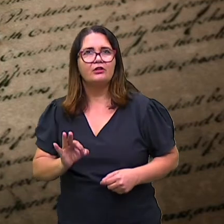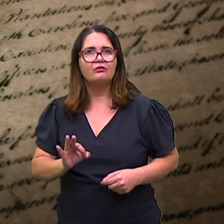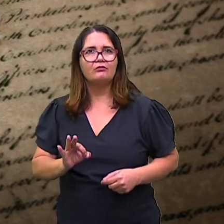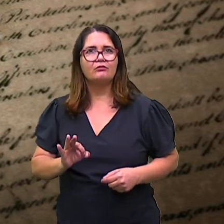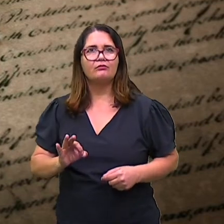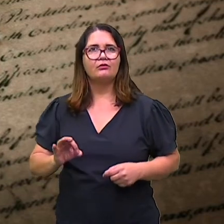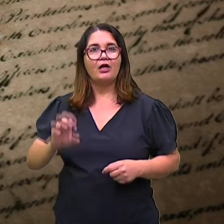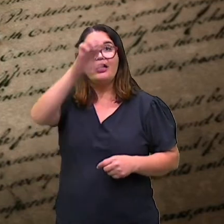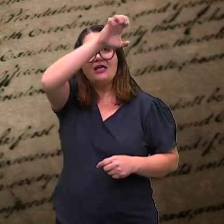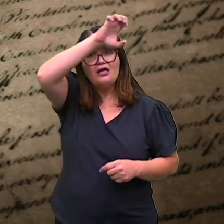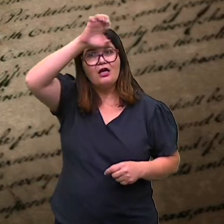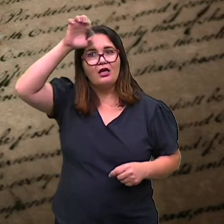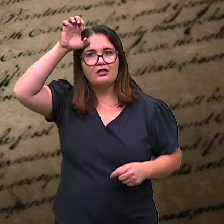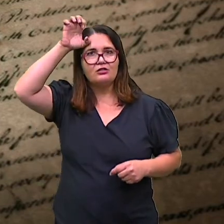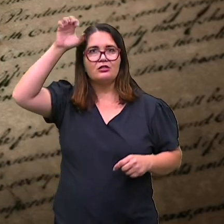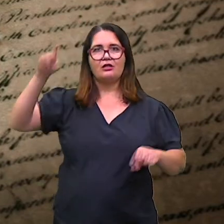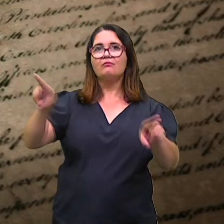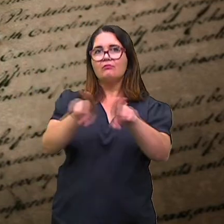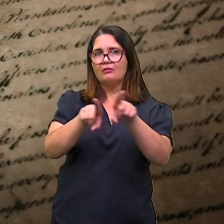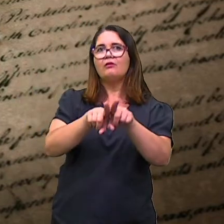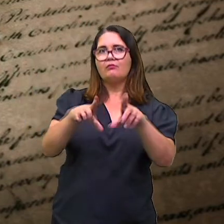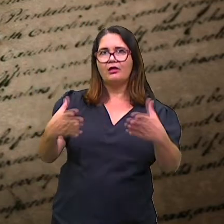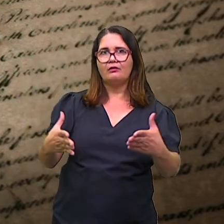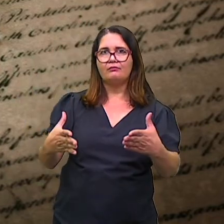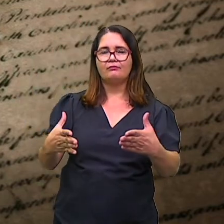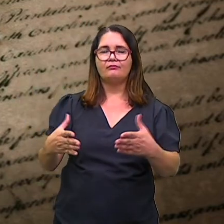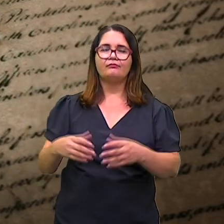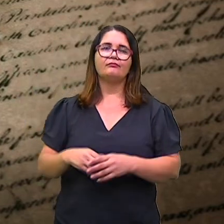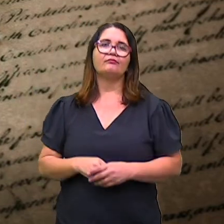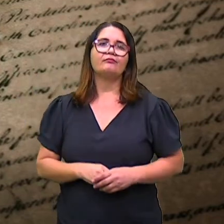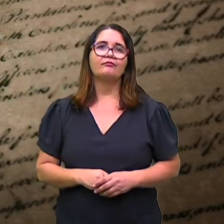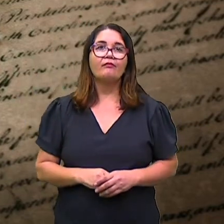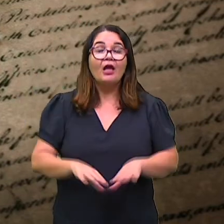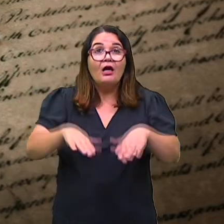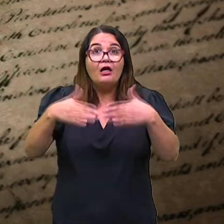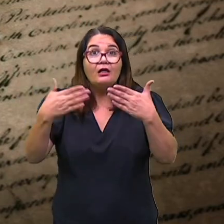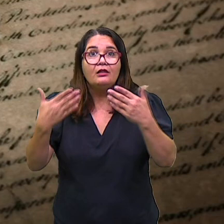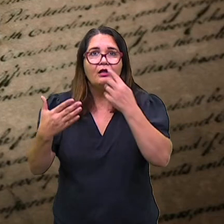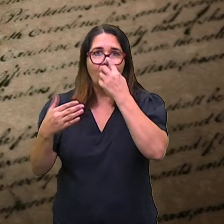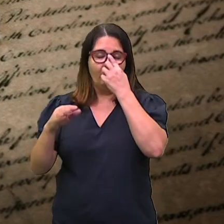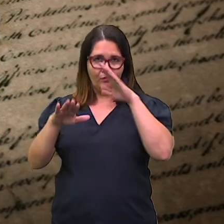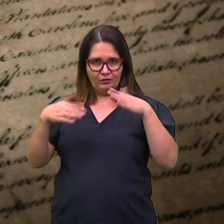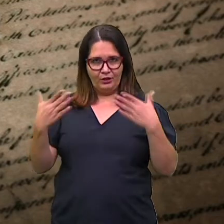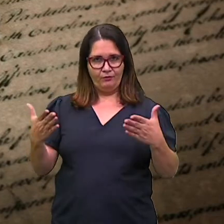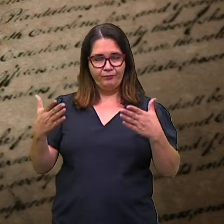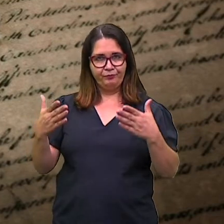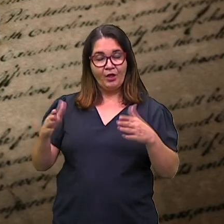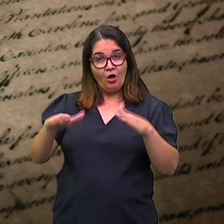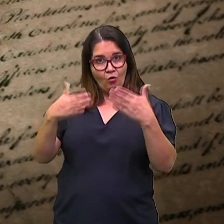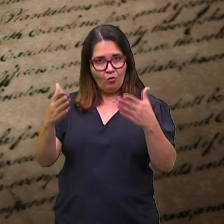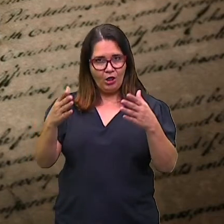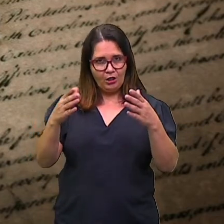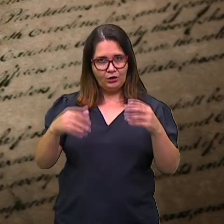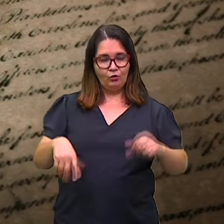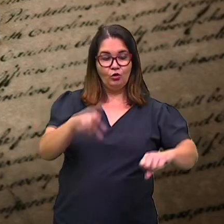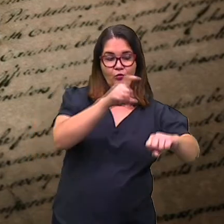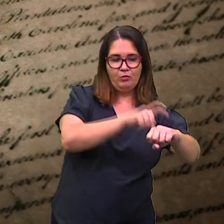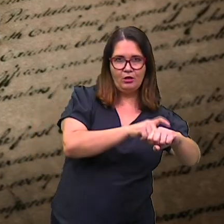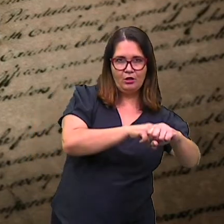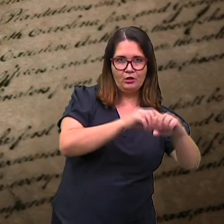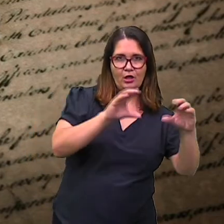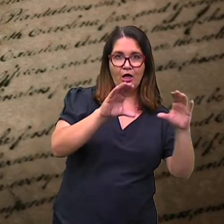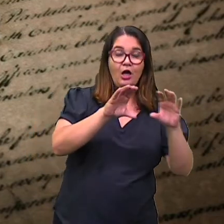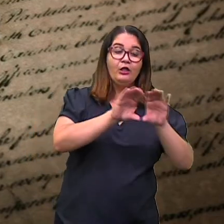só pedimos, ou melhor, não o povo, né? Chegou na Câmara ou no Senado pedido